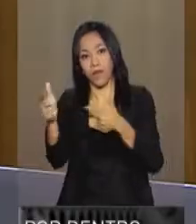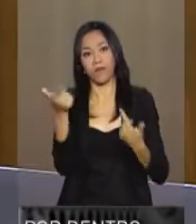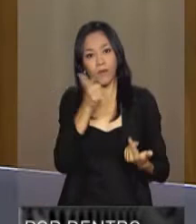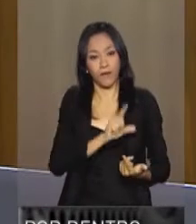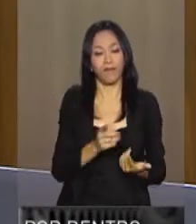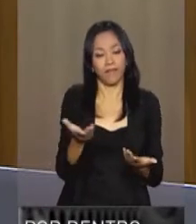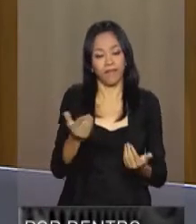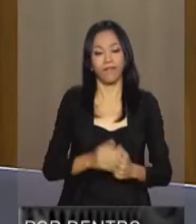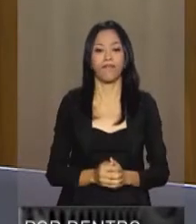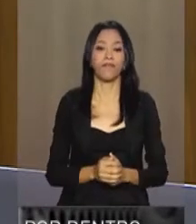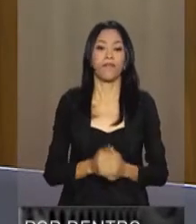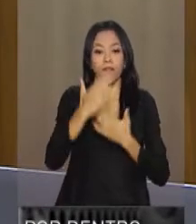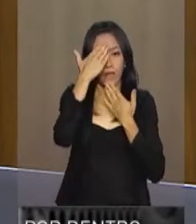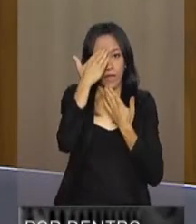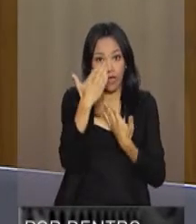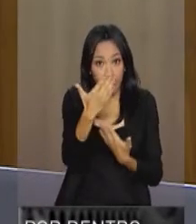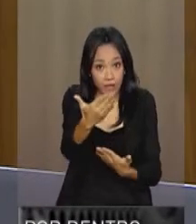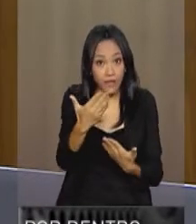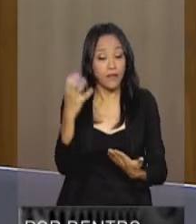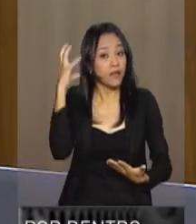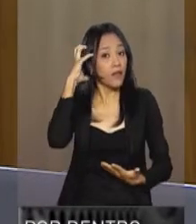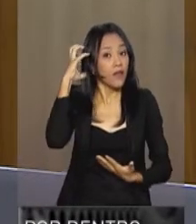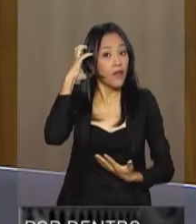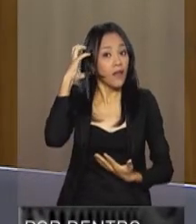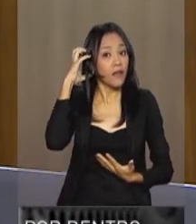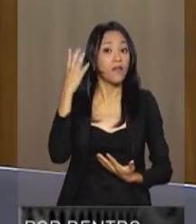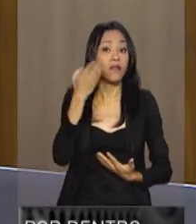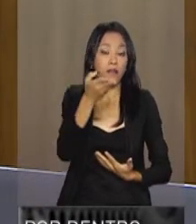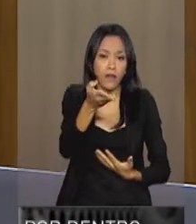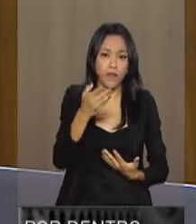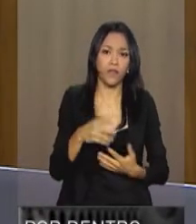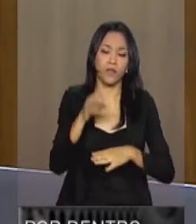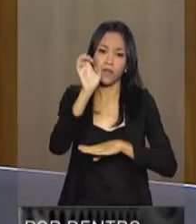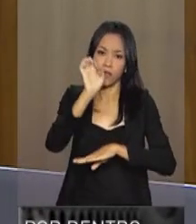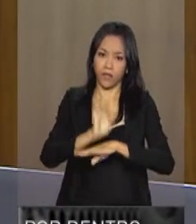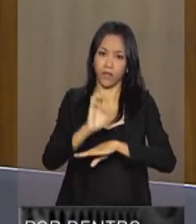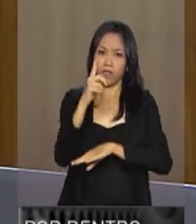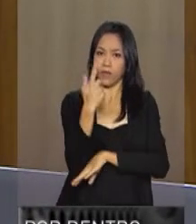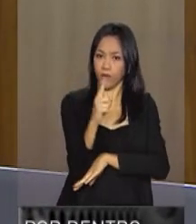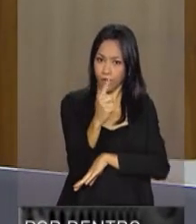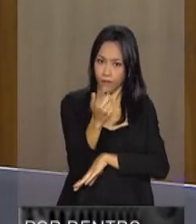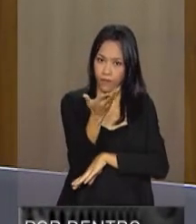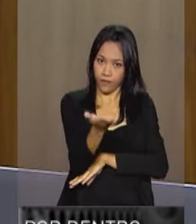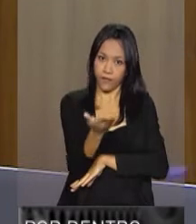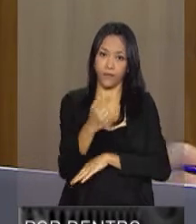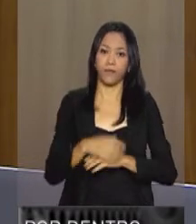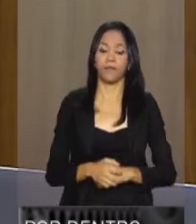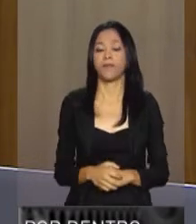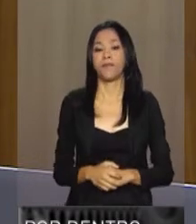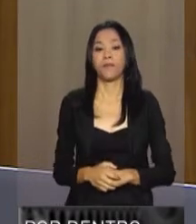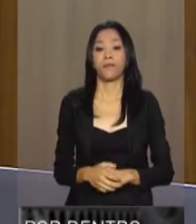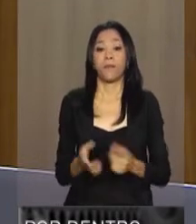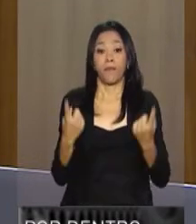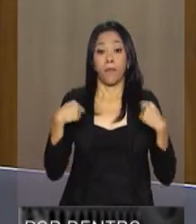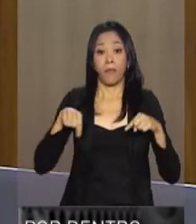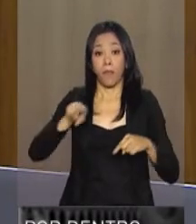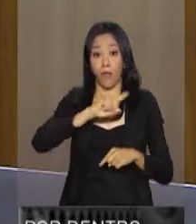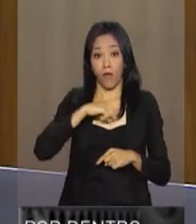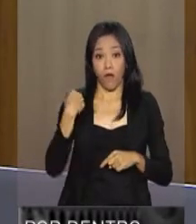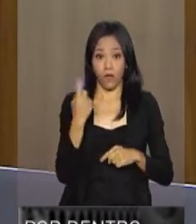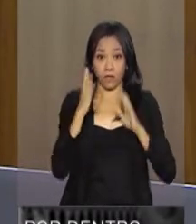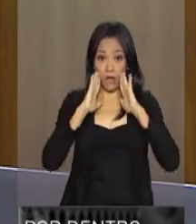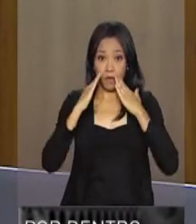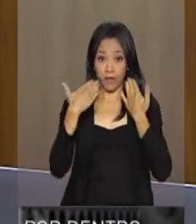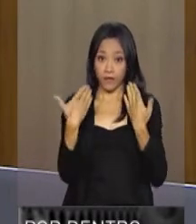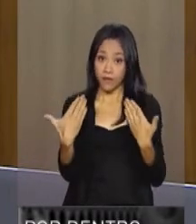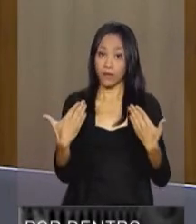agradeço a participação do fernando sousa da rádio 99,5 fm de goiânia goiás nós estamos no ar com o programa por dentro